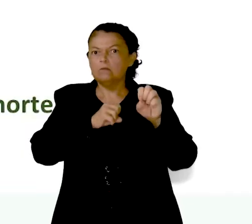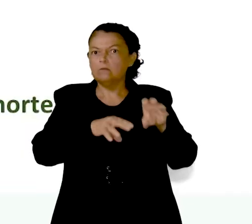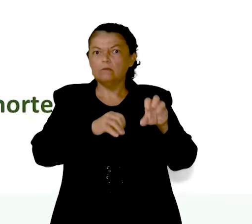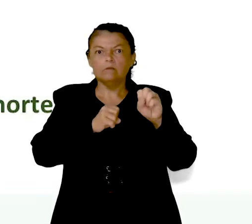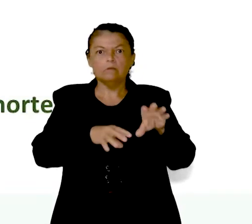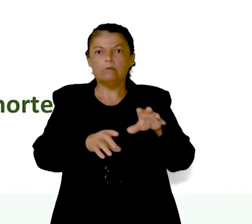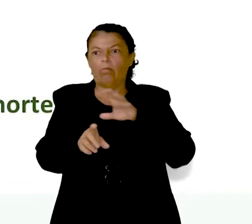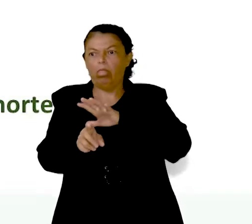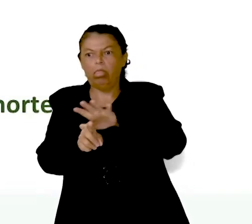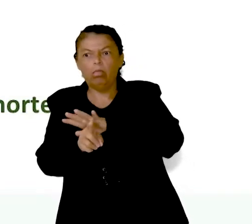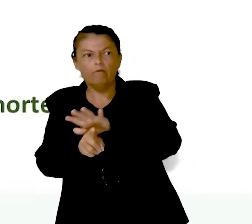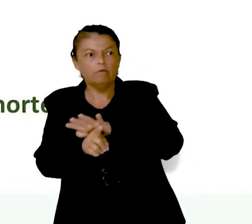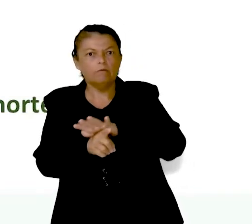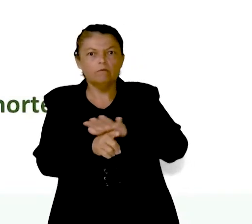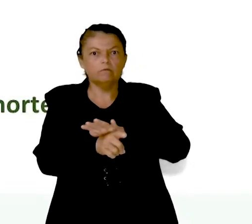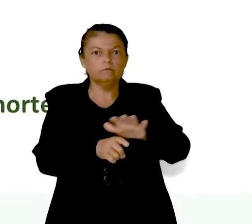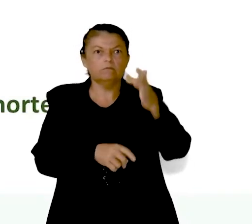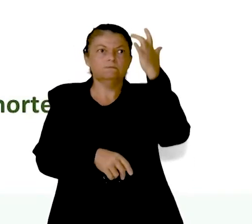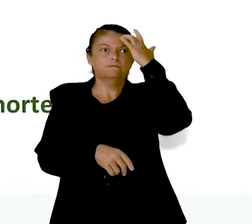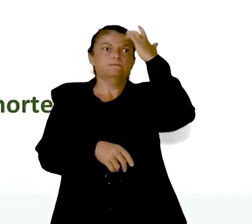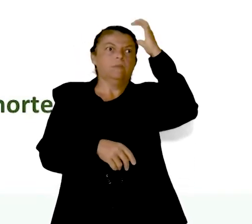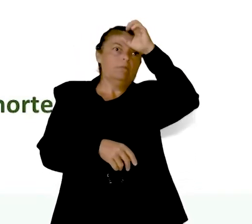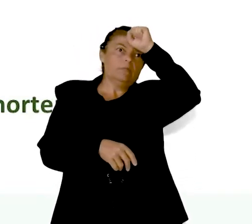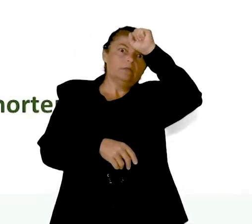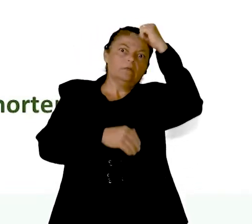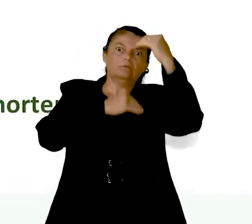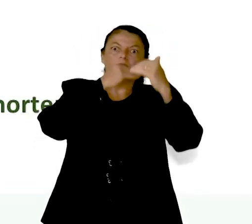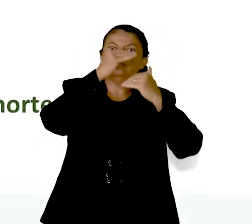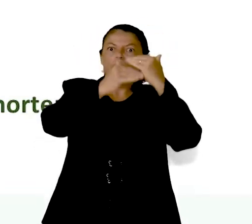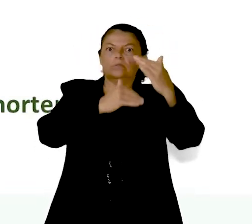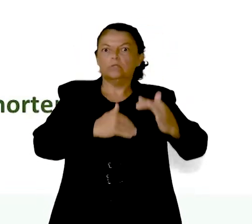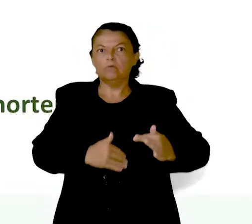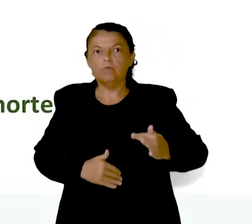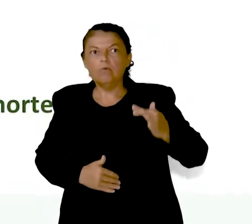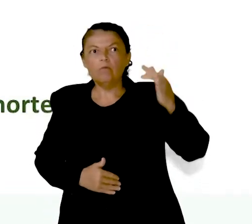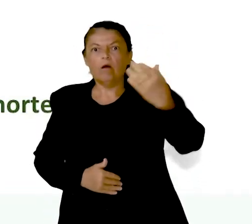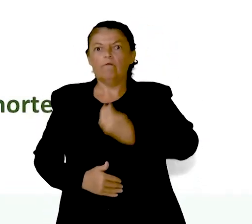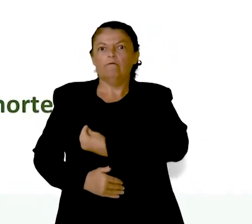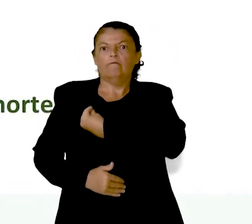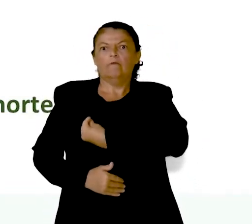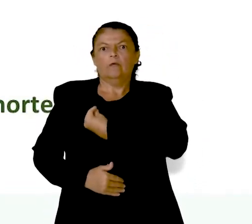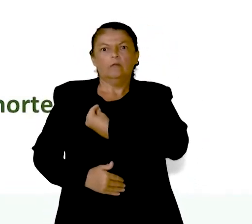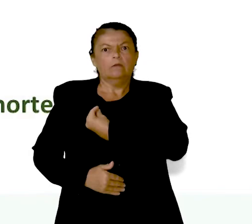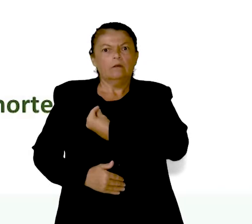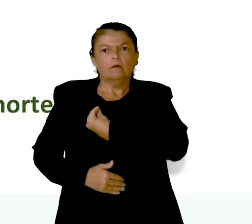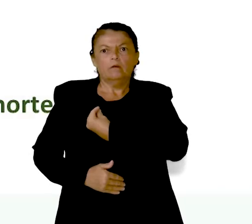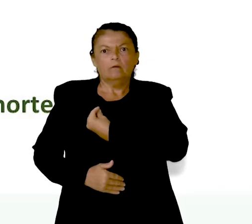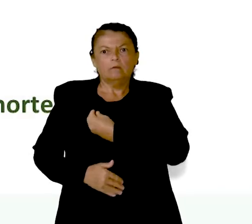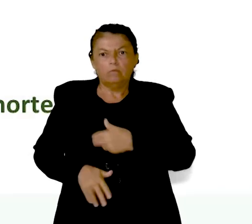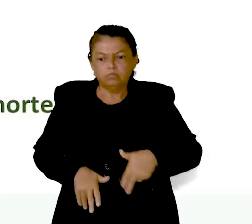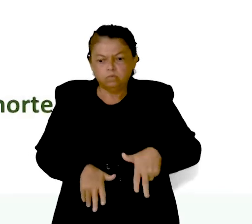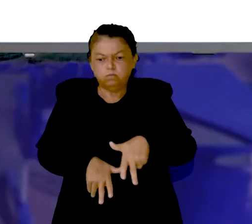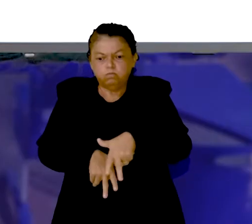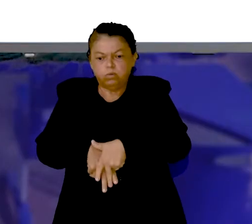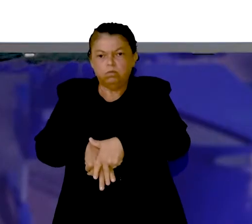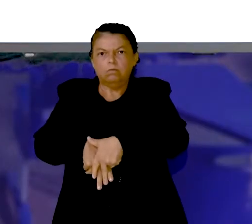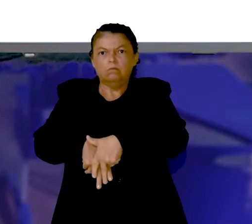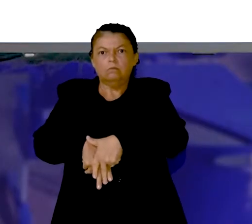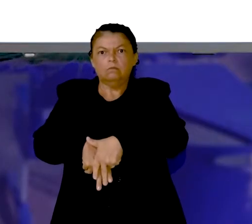alimentam a esperança das pessoas de uma vida pós-mortem ou além